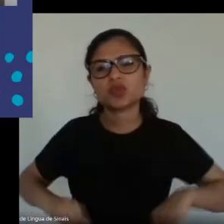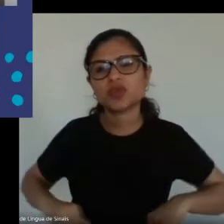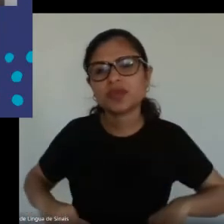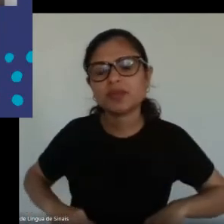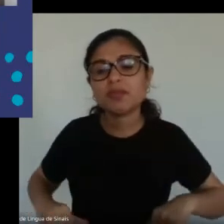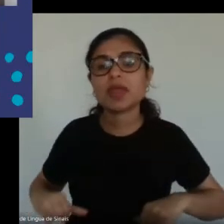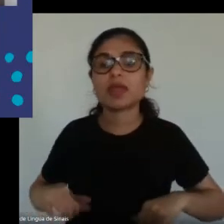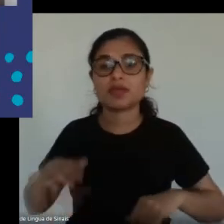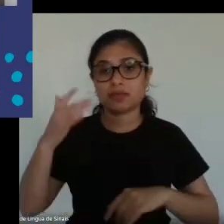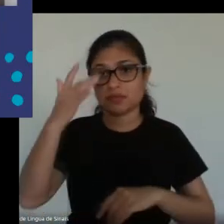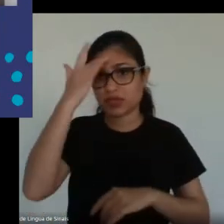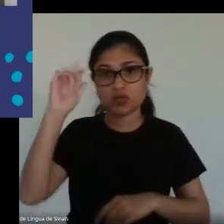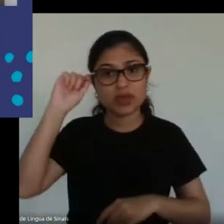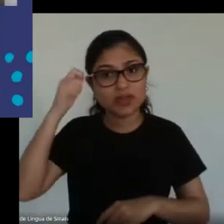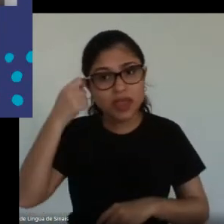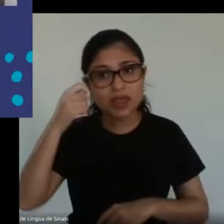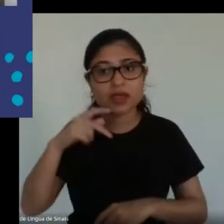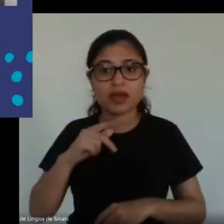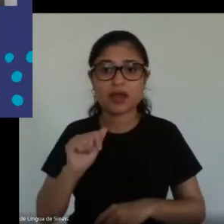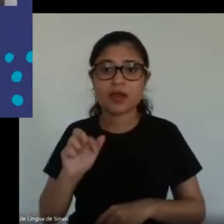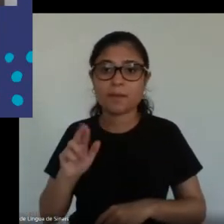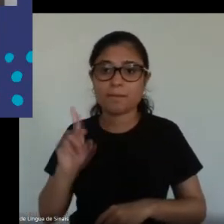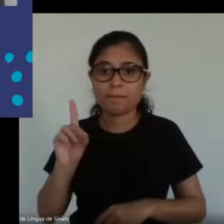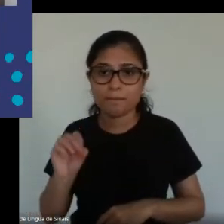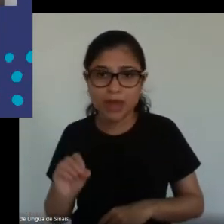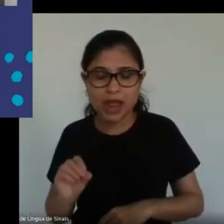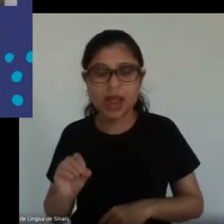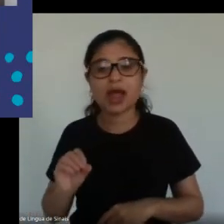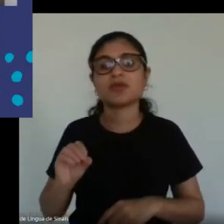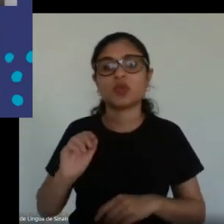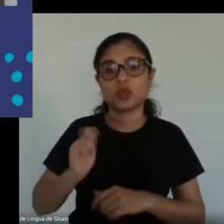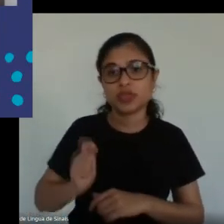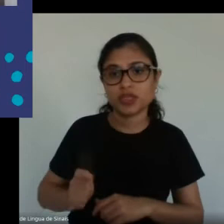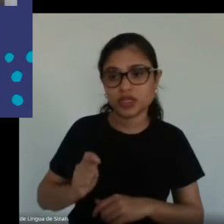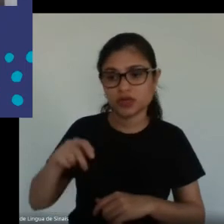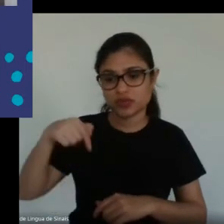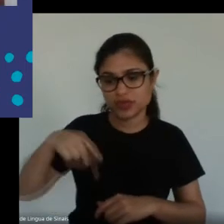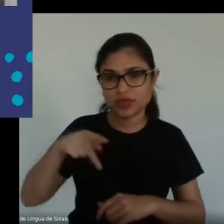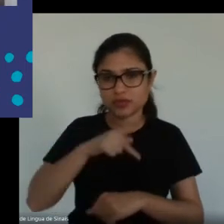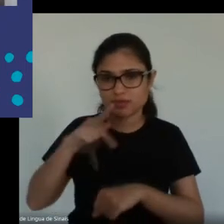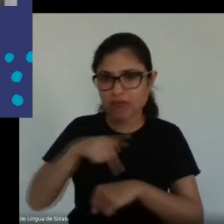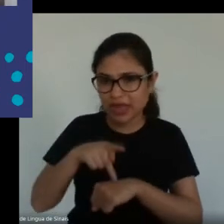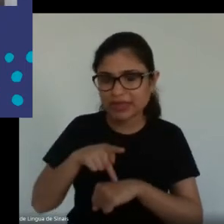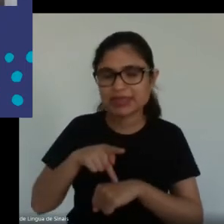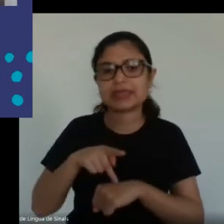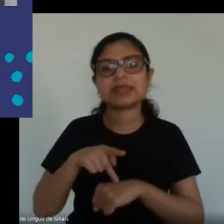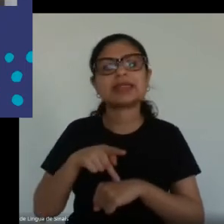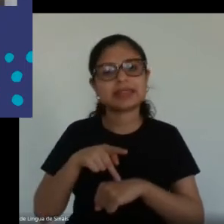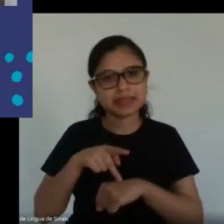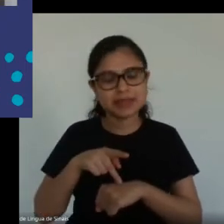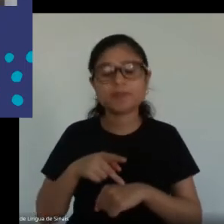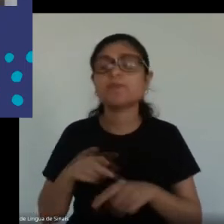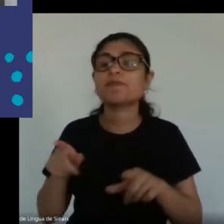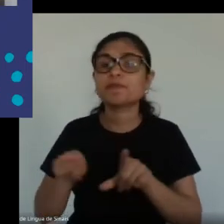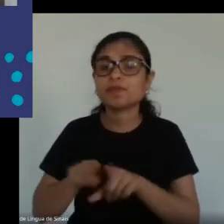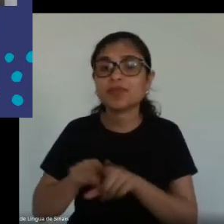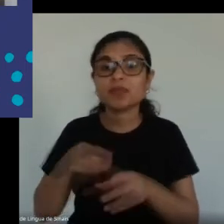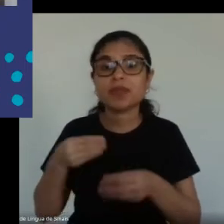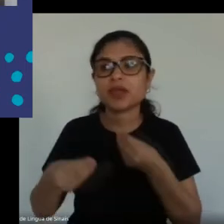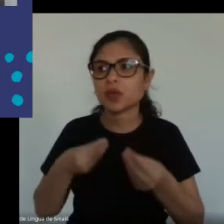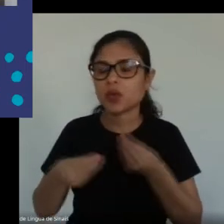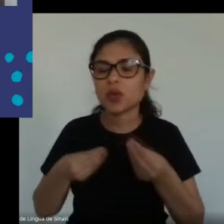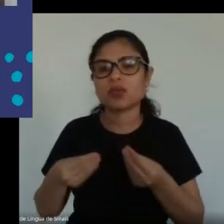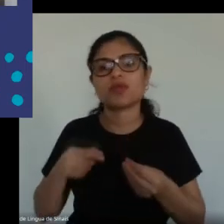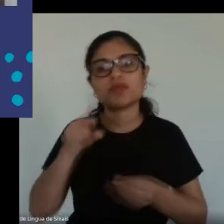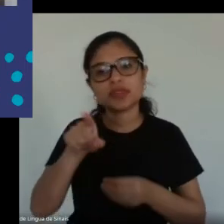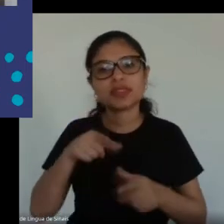pardo, índio nesse país afeta, né, a psicologia das pessoas, o psiquismo das pessoas. Como é que ser